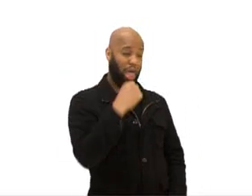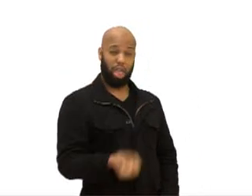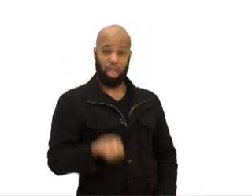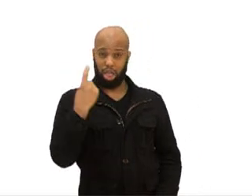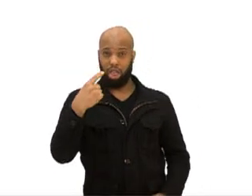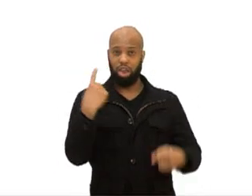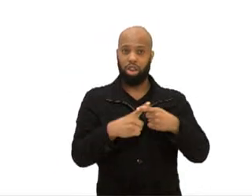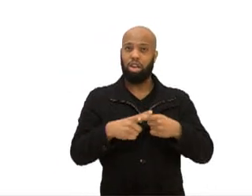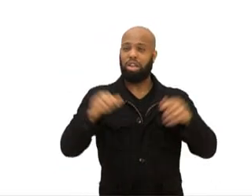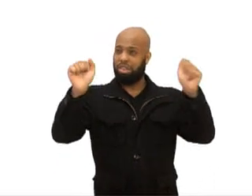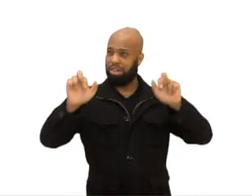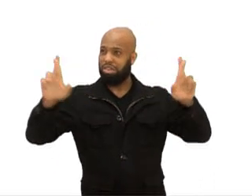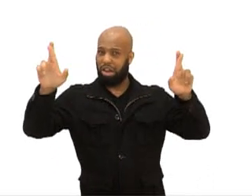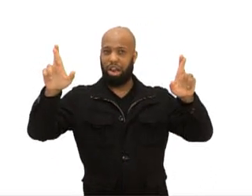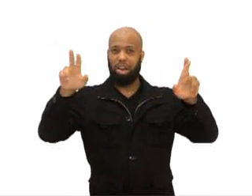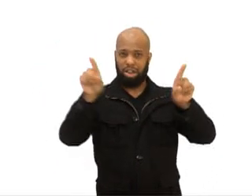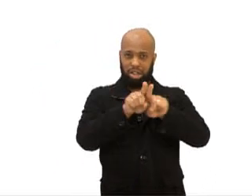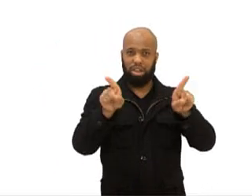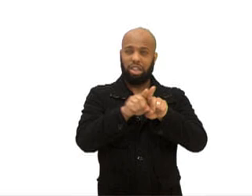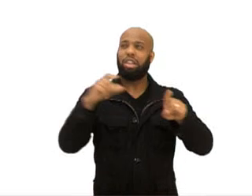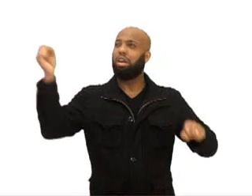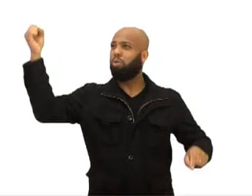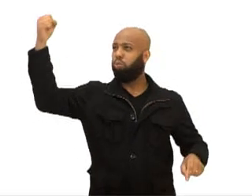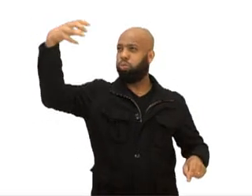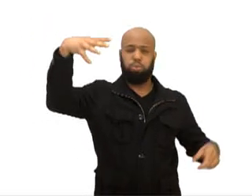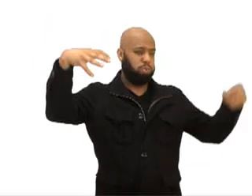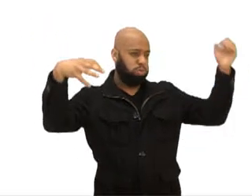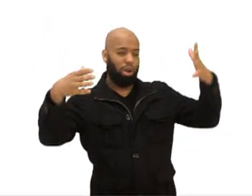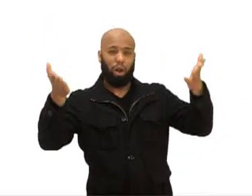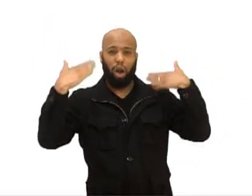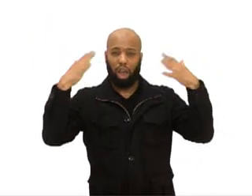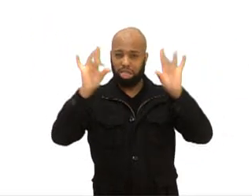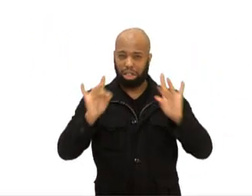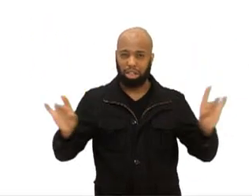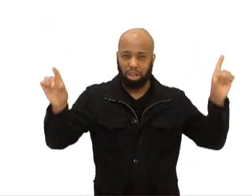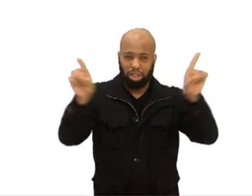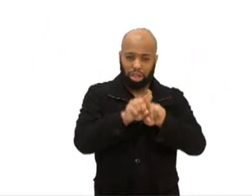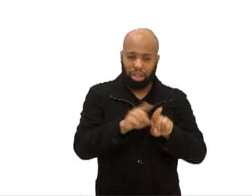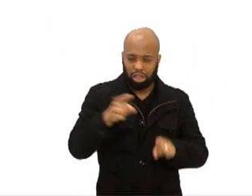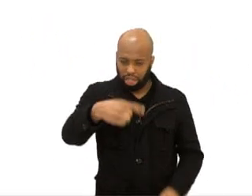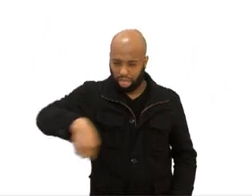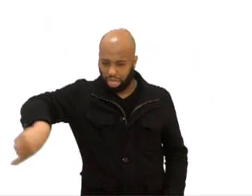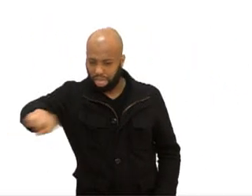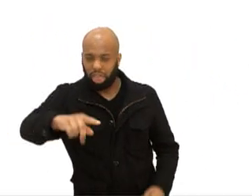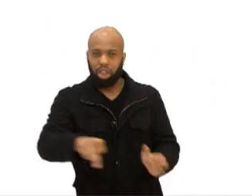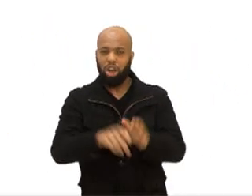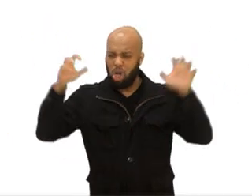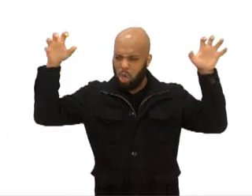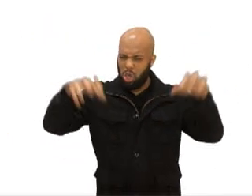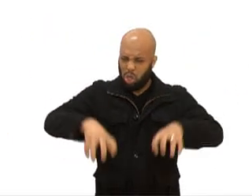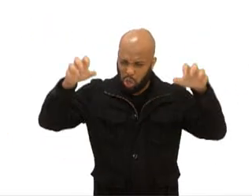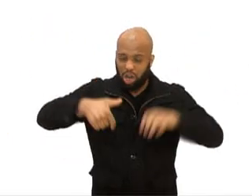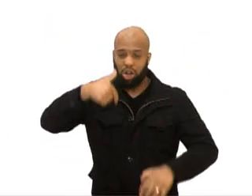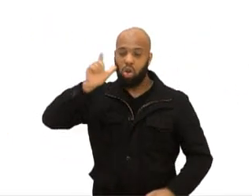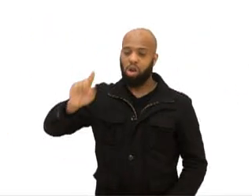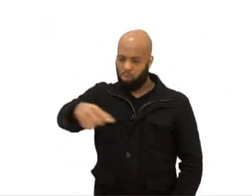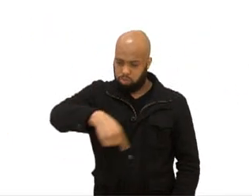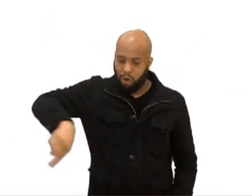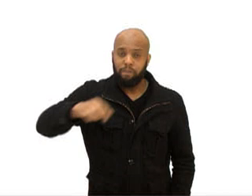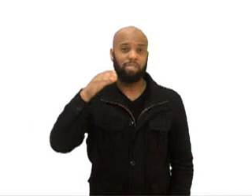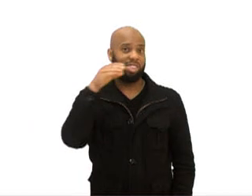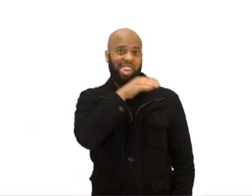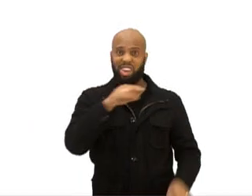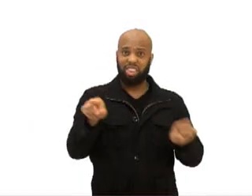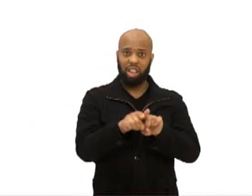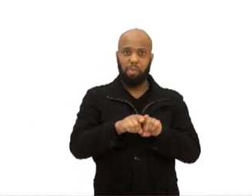O ar treme, a luz, com o calor e a umidade, e até as poças da tempestade de ontem estão quentes